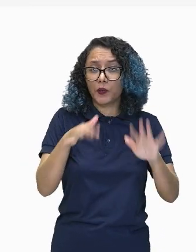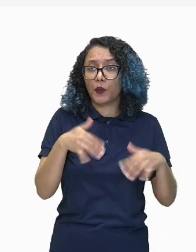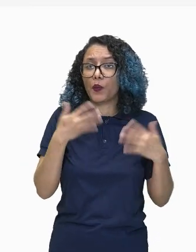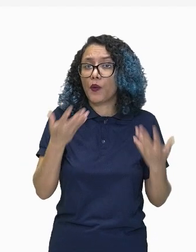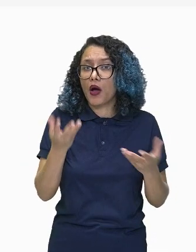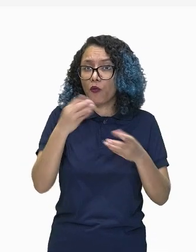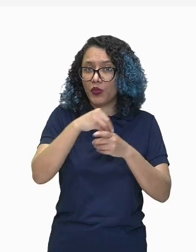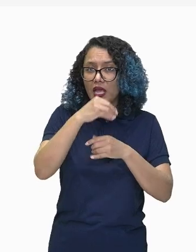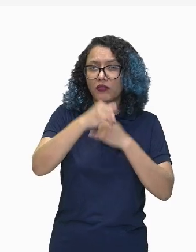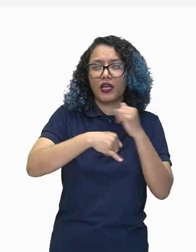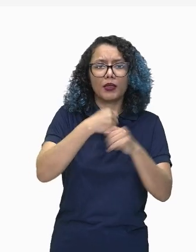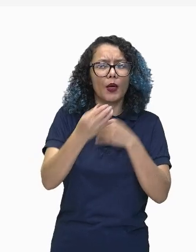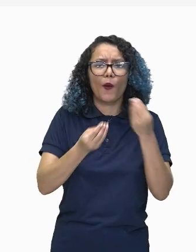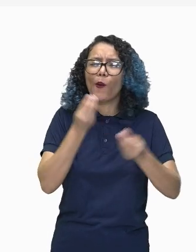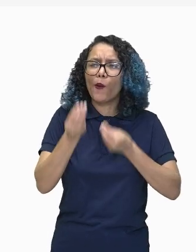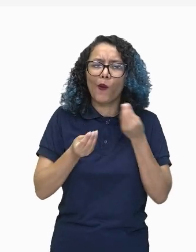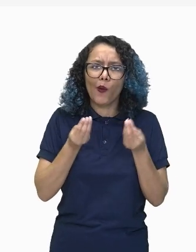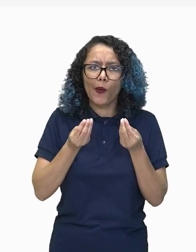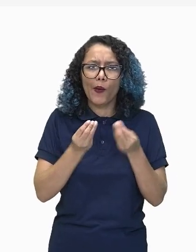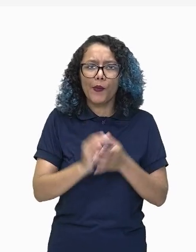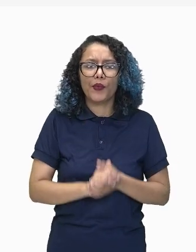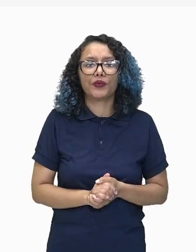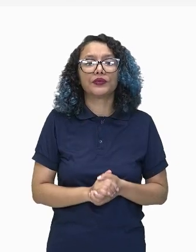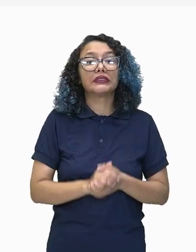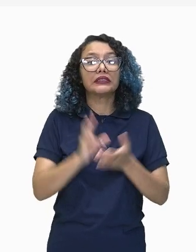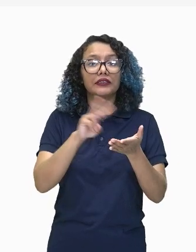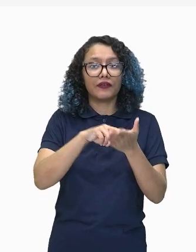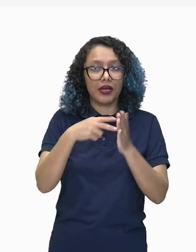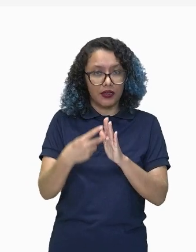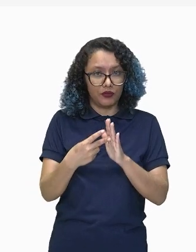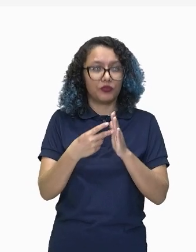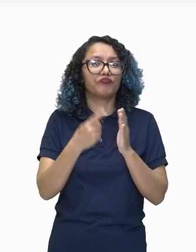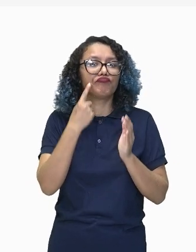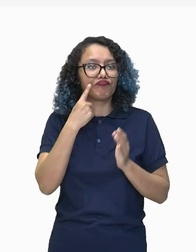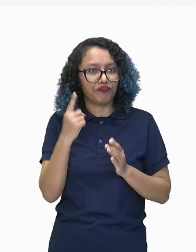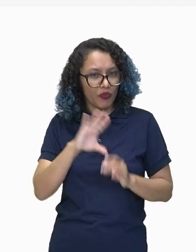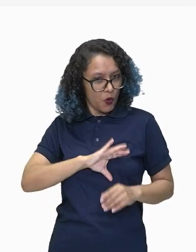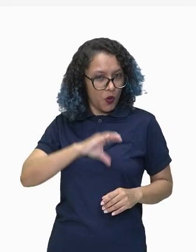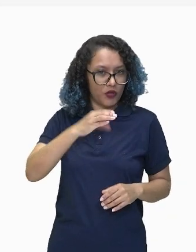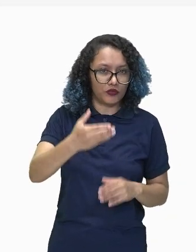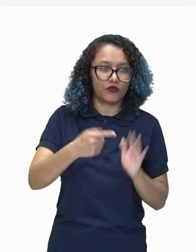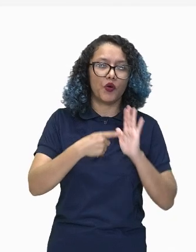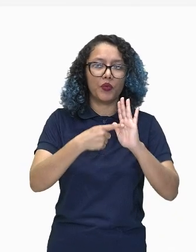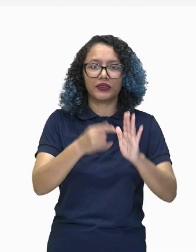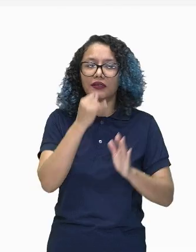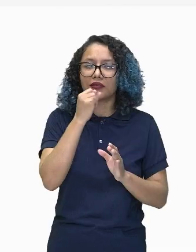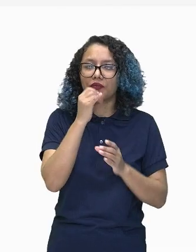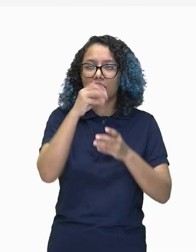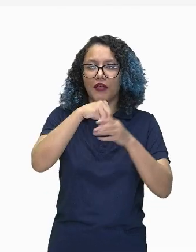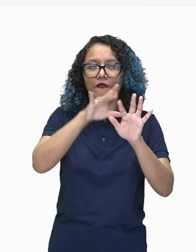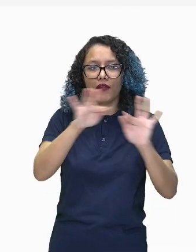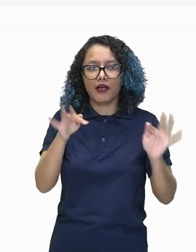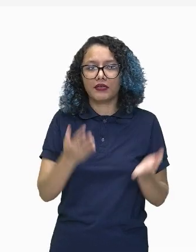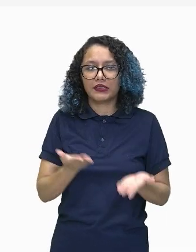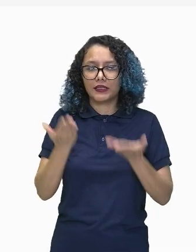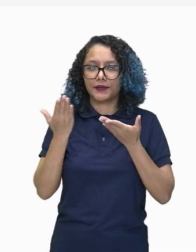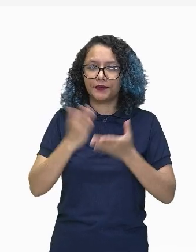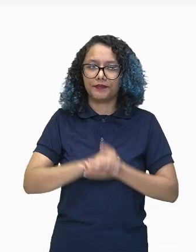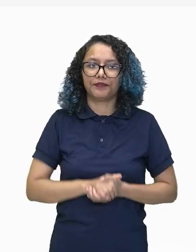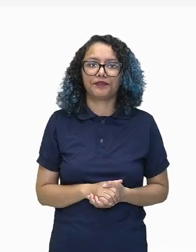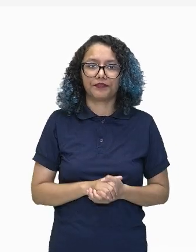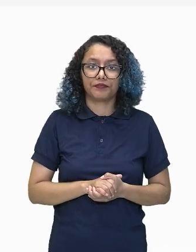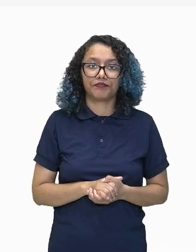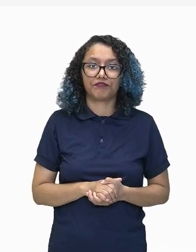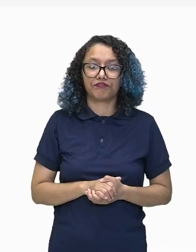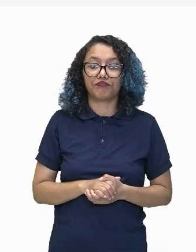linguagem da internet, aqui ele ganha esse significado. Vamos ver no exemplo. That comment was savage.